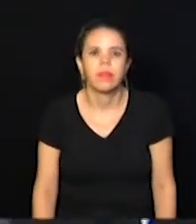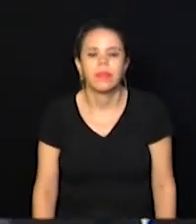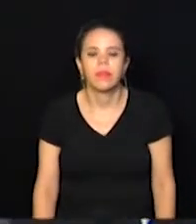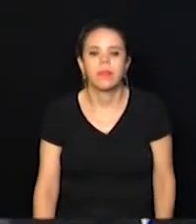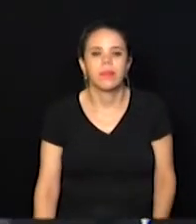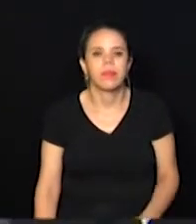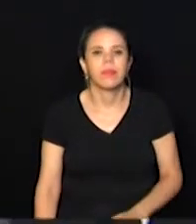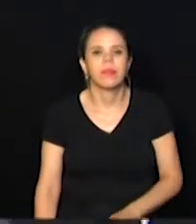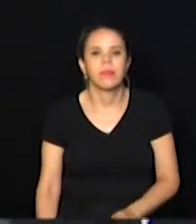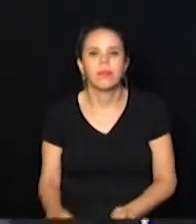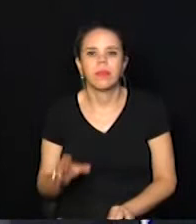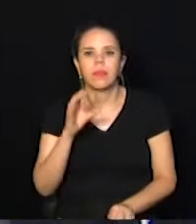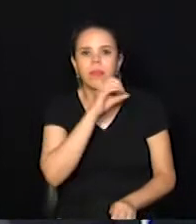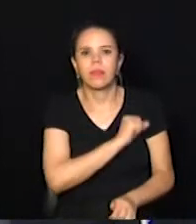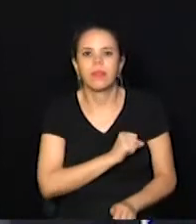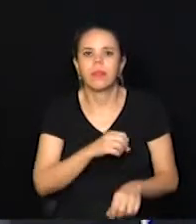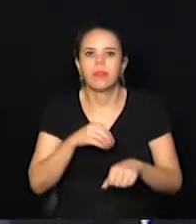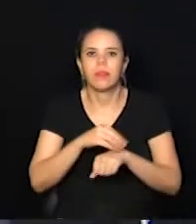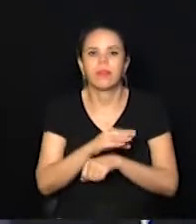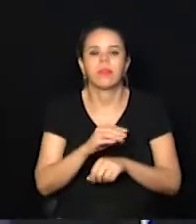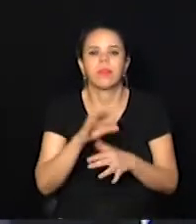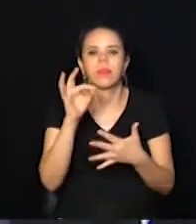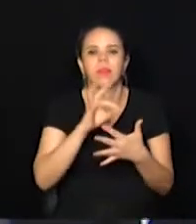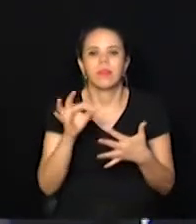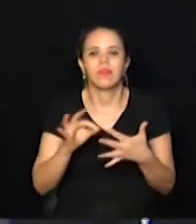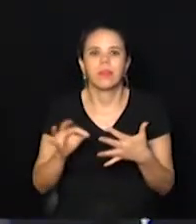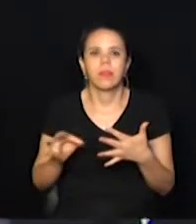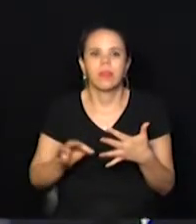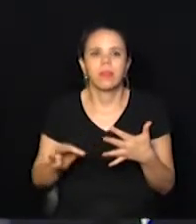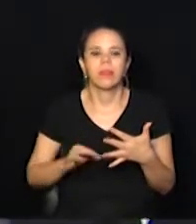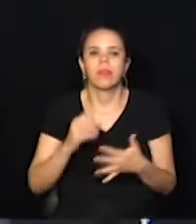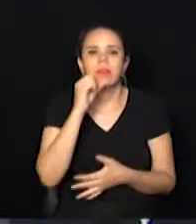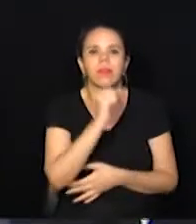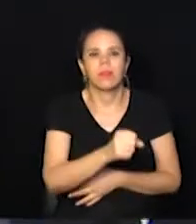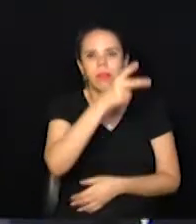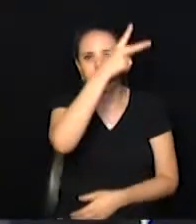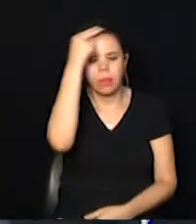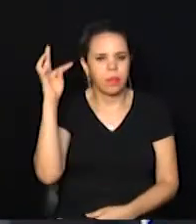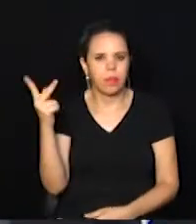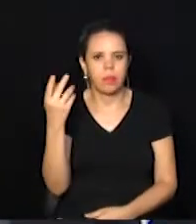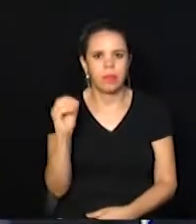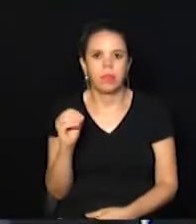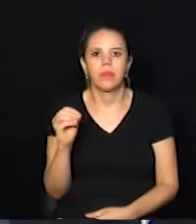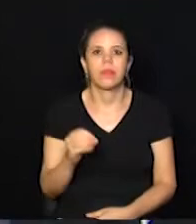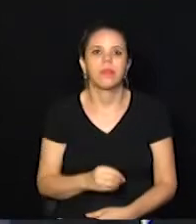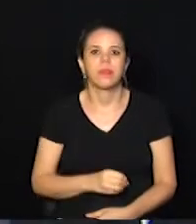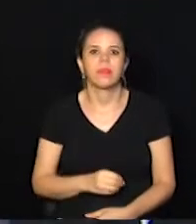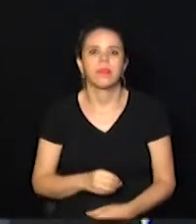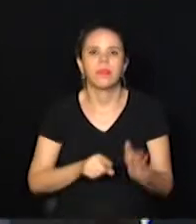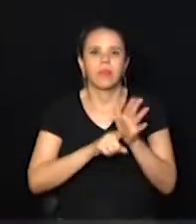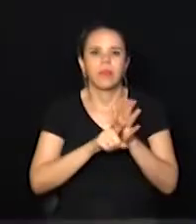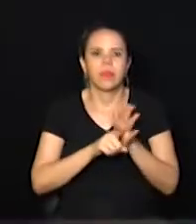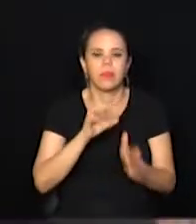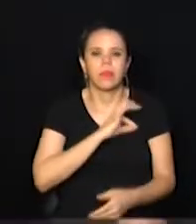Quero rapidamente aqui trazer alguns elementos acerca do assassinato do prefeito Antônio da Costa Santos. Um inquérito